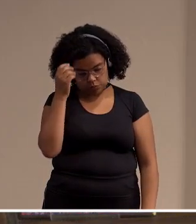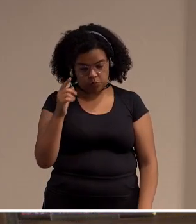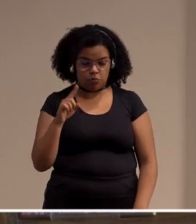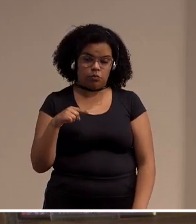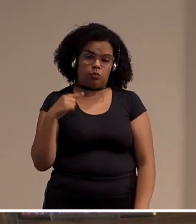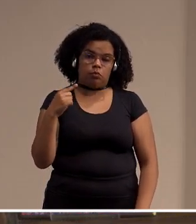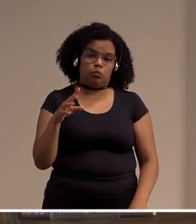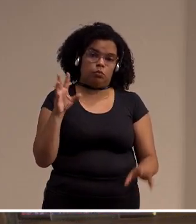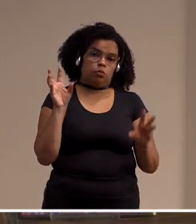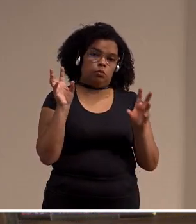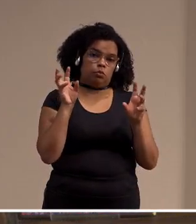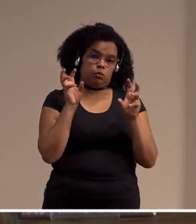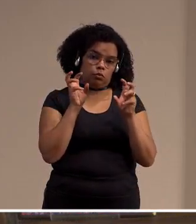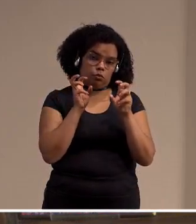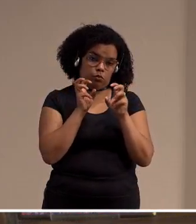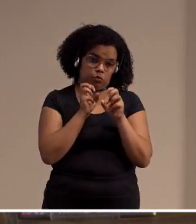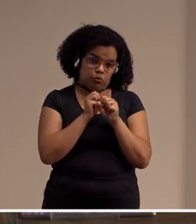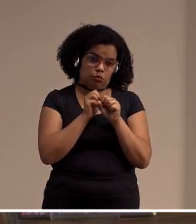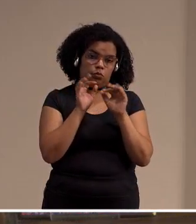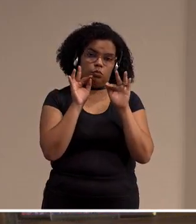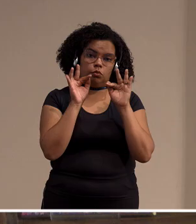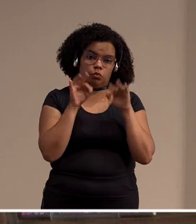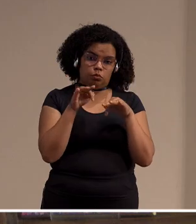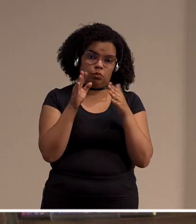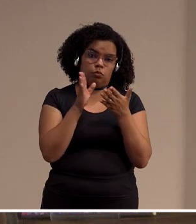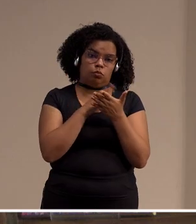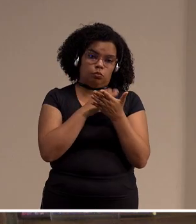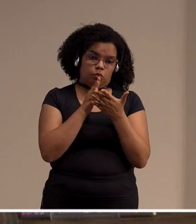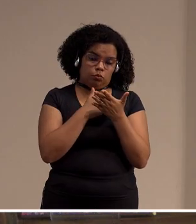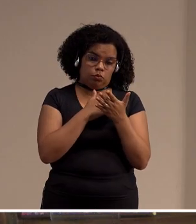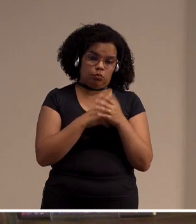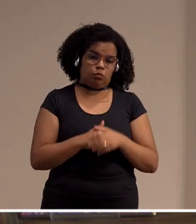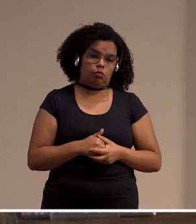tanta escuridão, vocês terminarem o livro dessa forma.